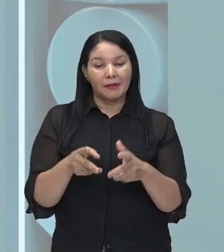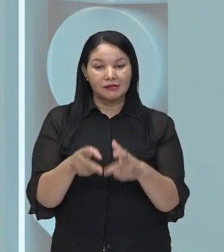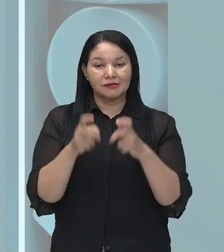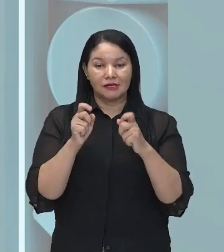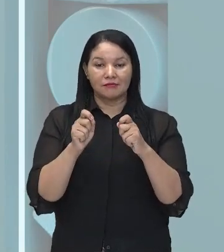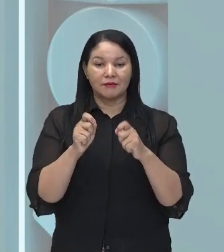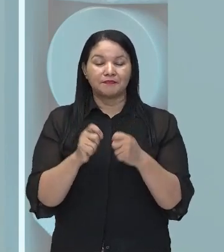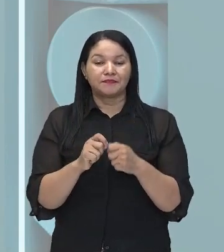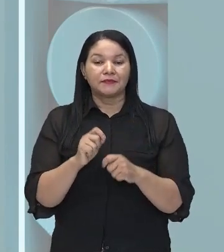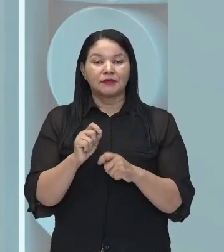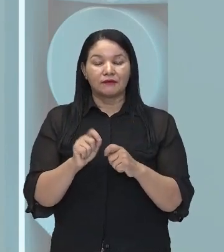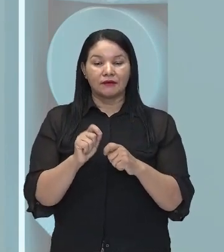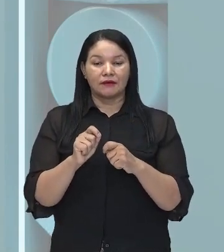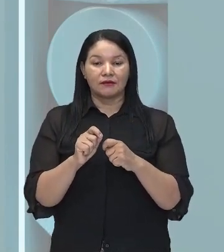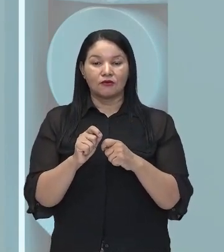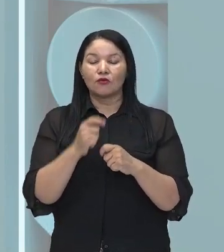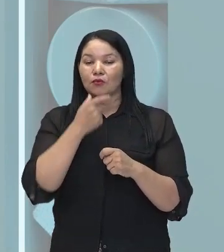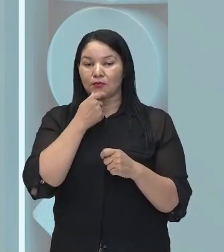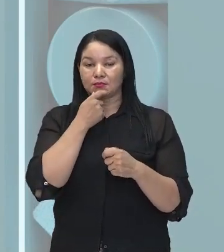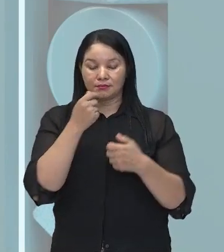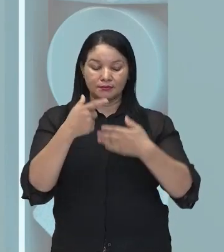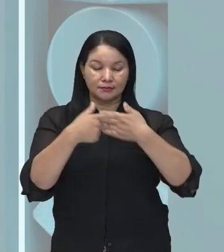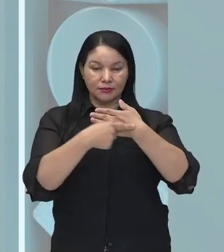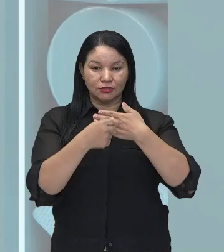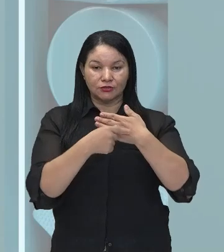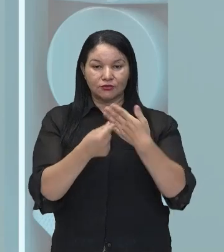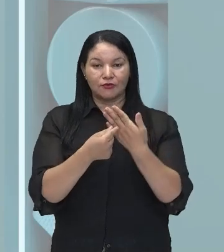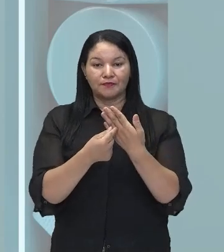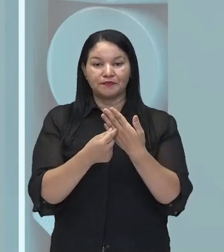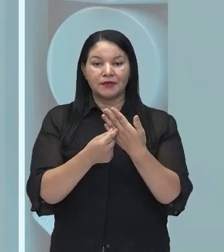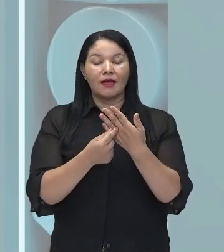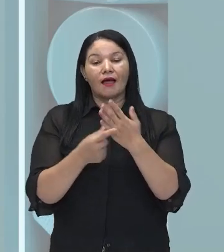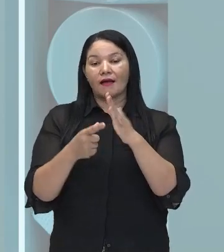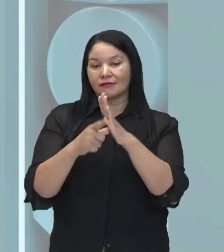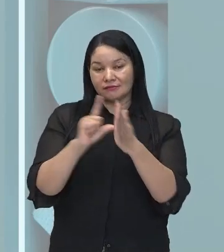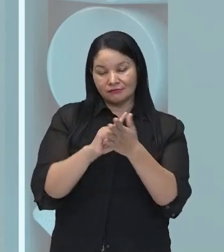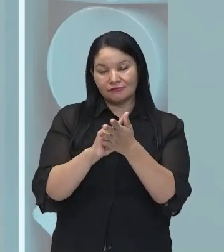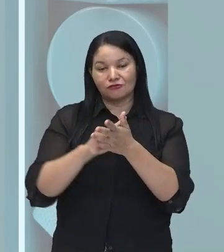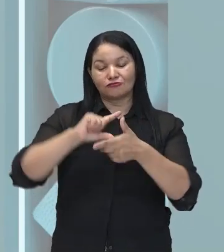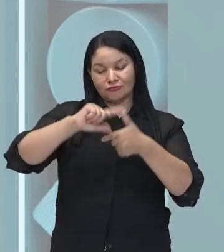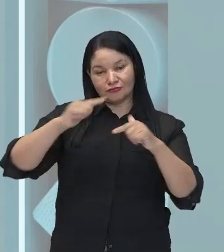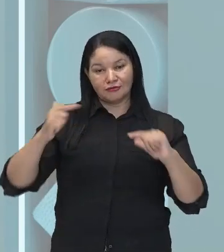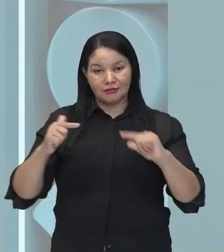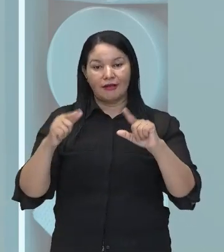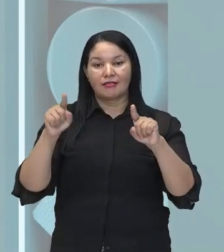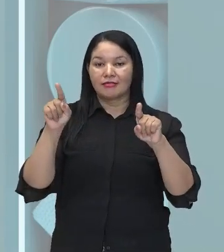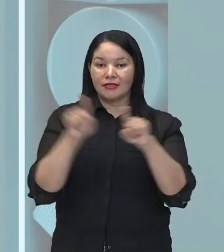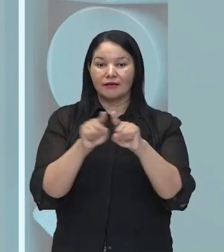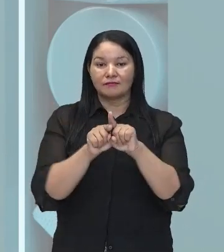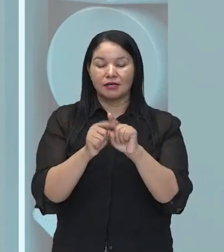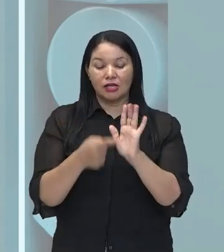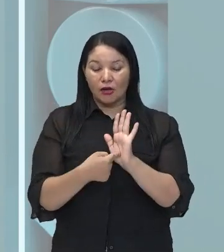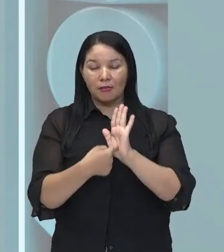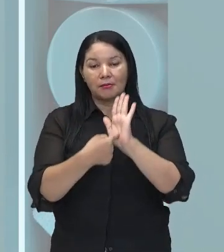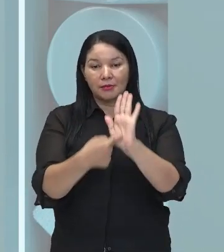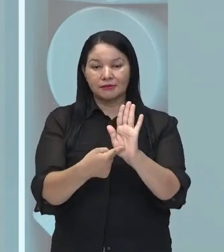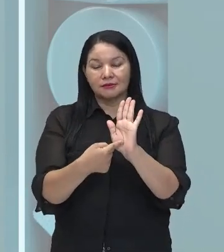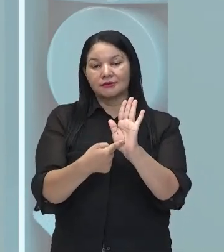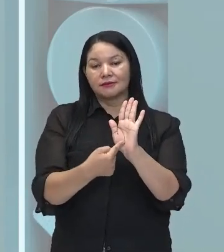um autor pré-modernista, certo? Ele tem a sua inovação exatamente ao